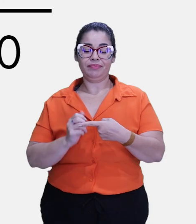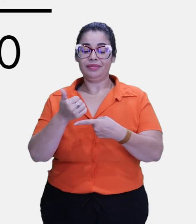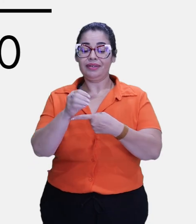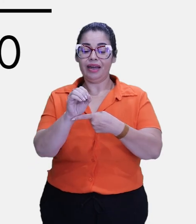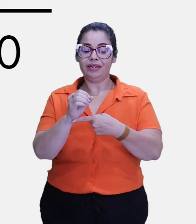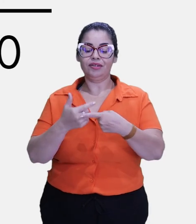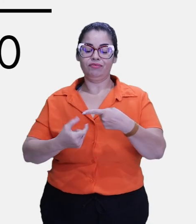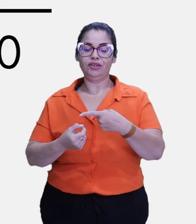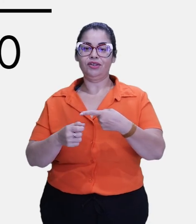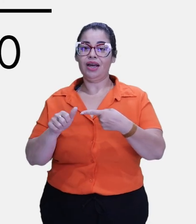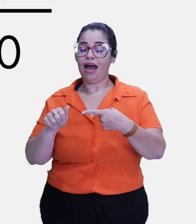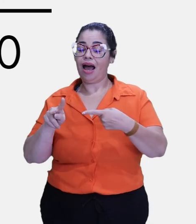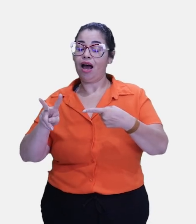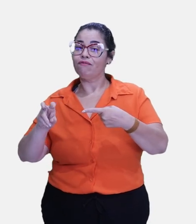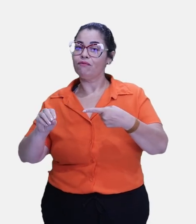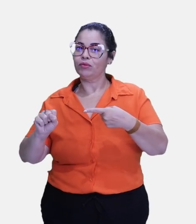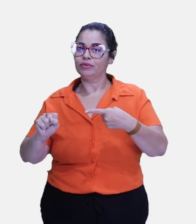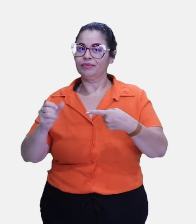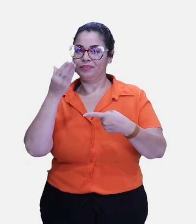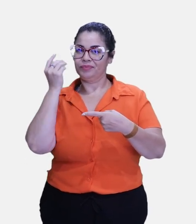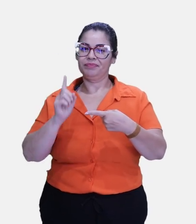quintos e 10/20.